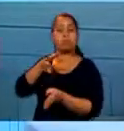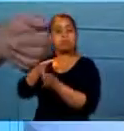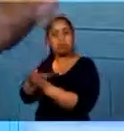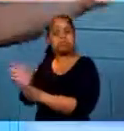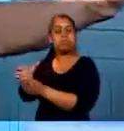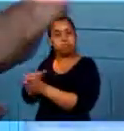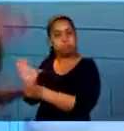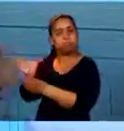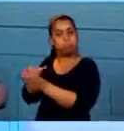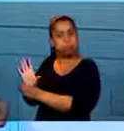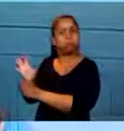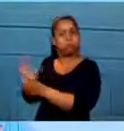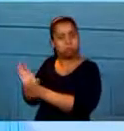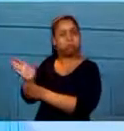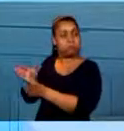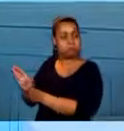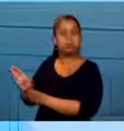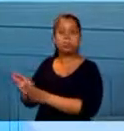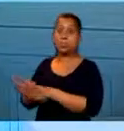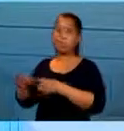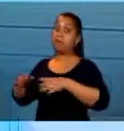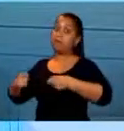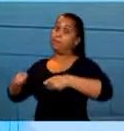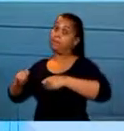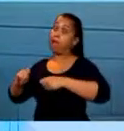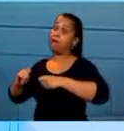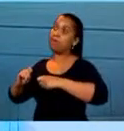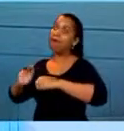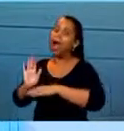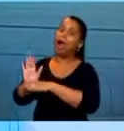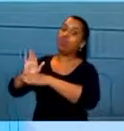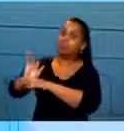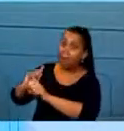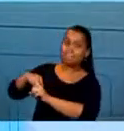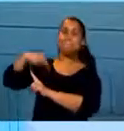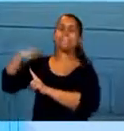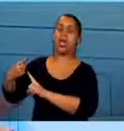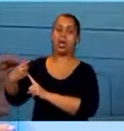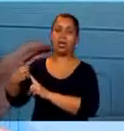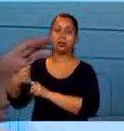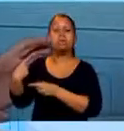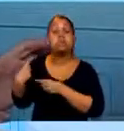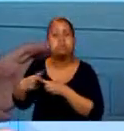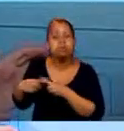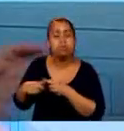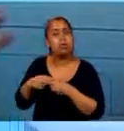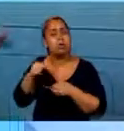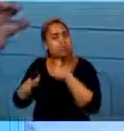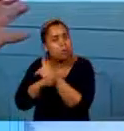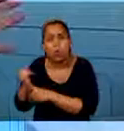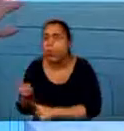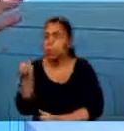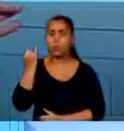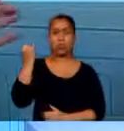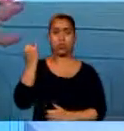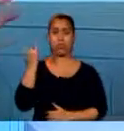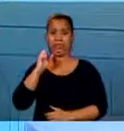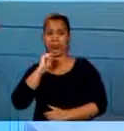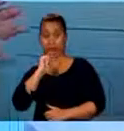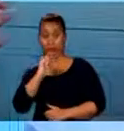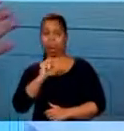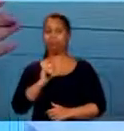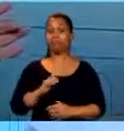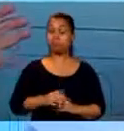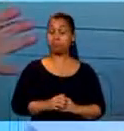Eu deveria até fazer mais, porque é um trabalho fundamental. Sem as